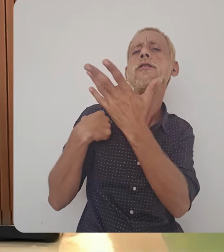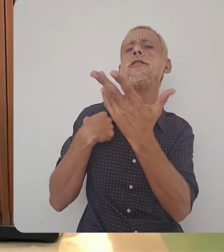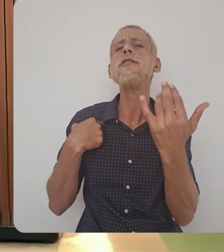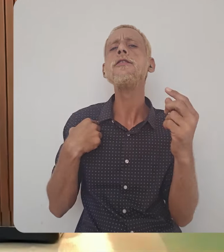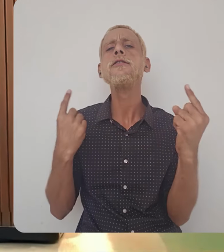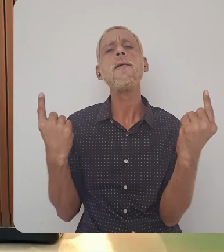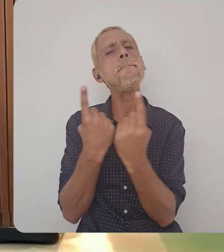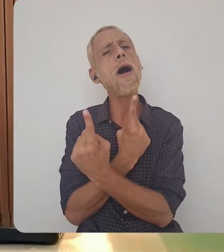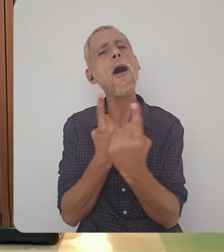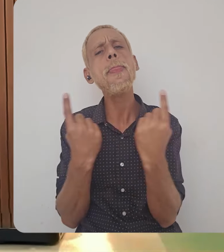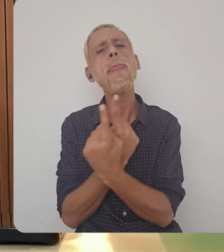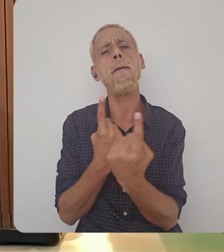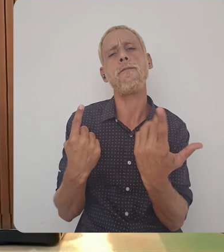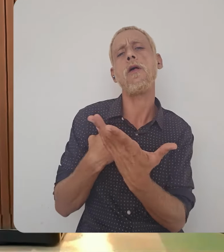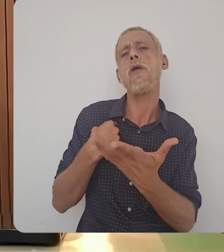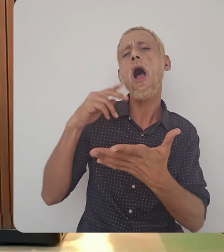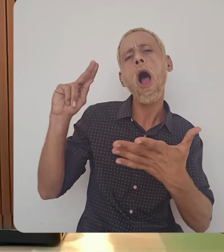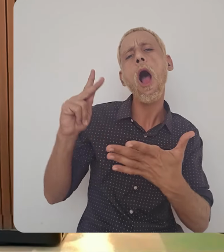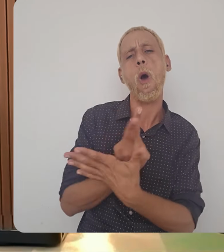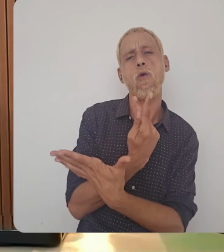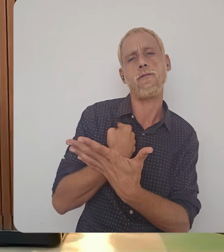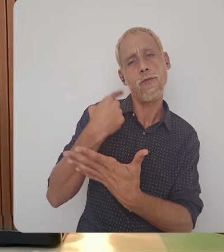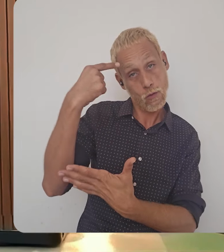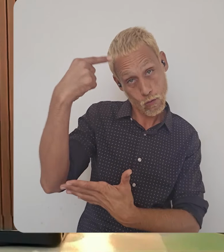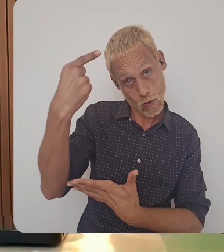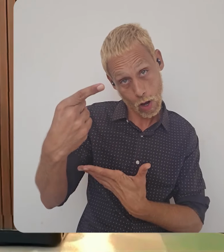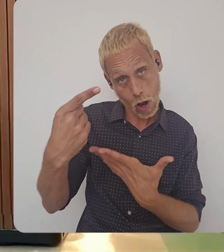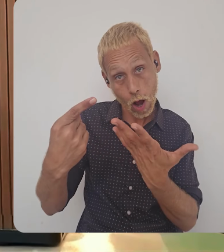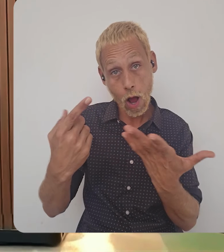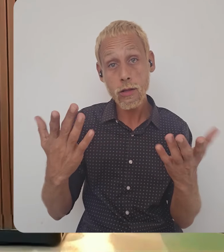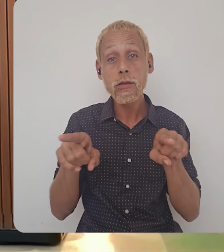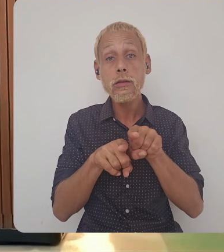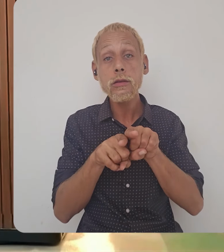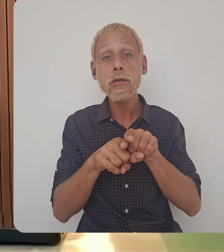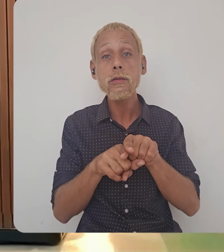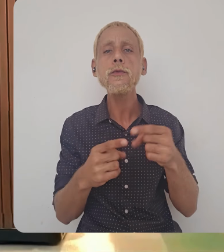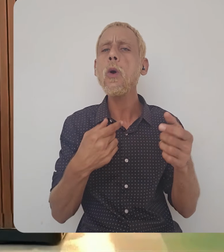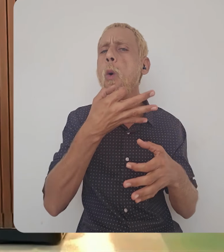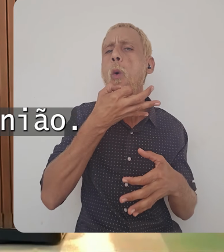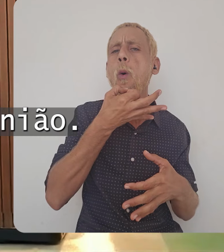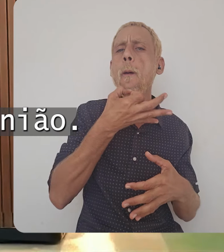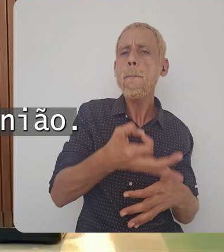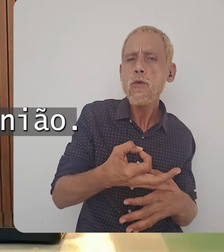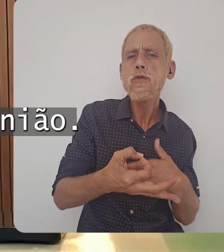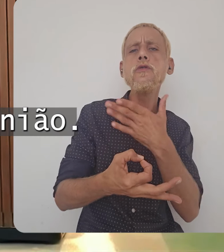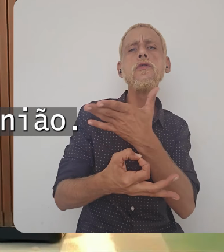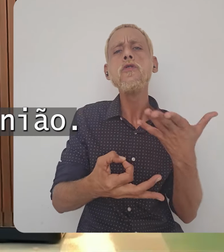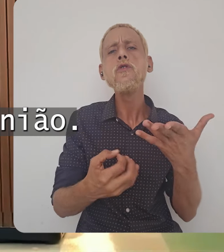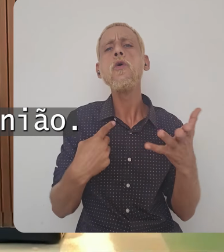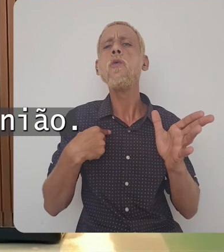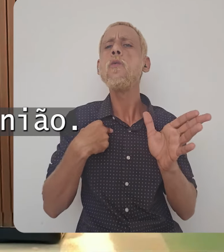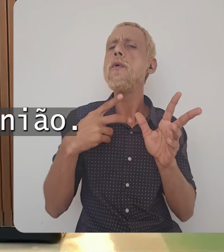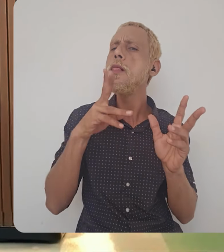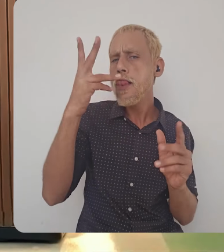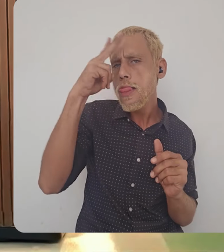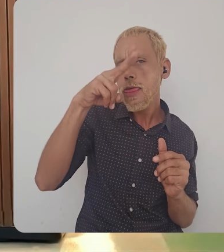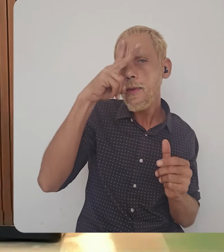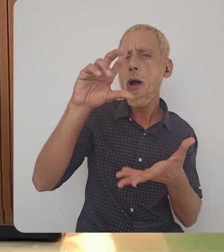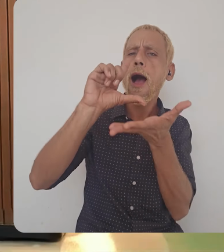envolvia um trabalho de campo, uma interação permanente em face dos acontecimentos diários, e ainda iniciando um jornalismo de